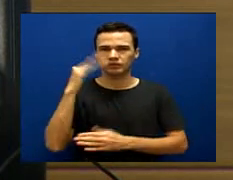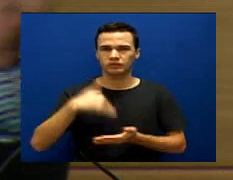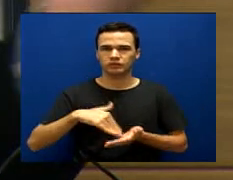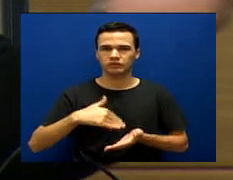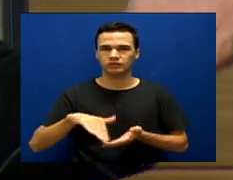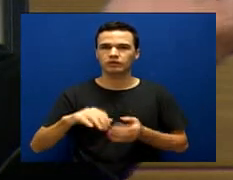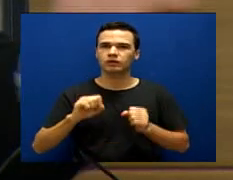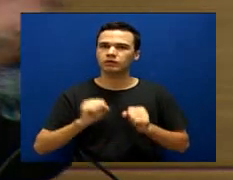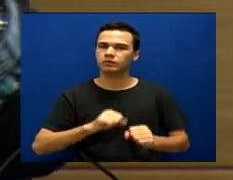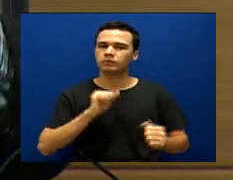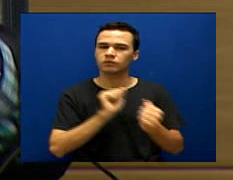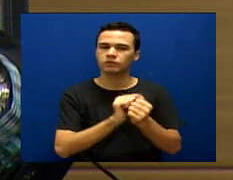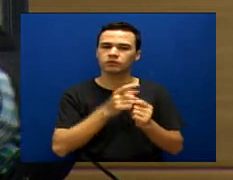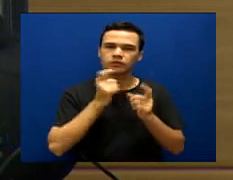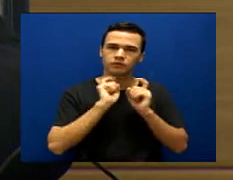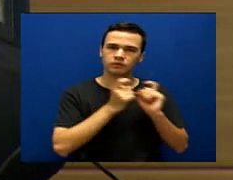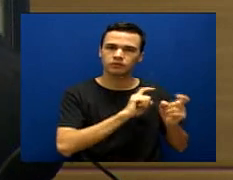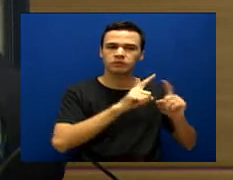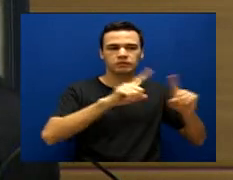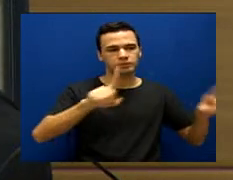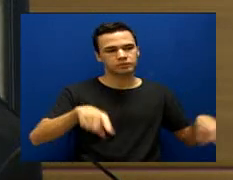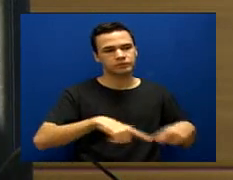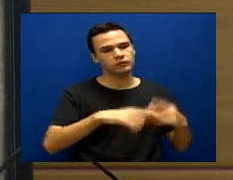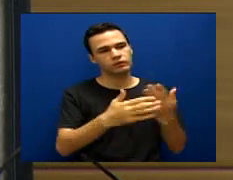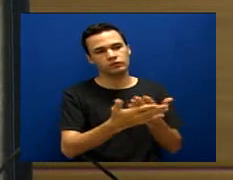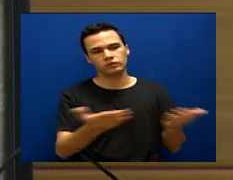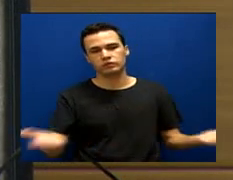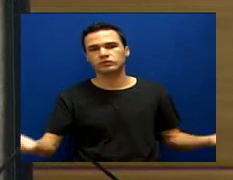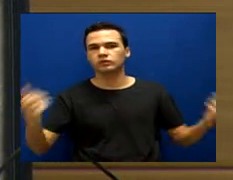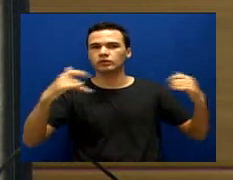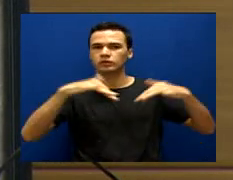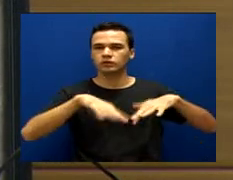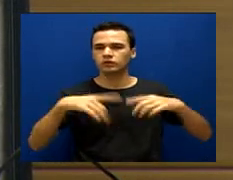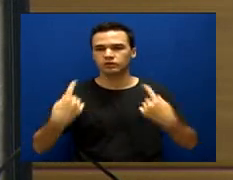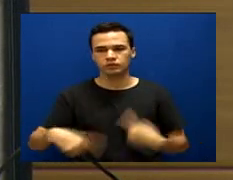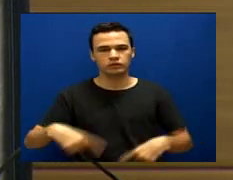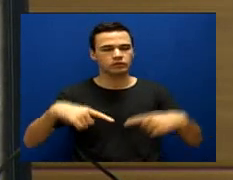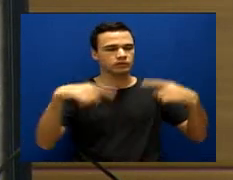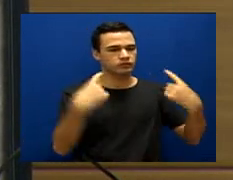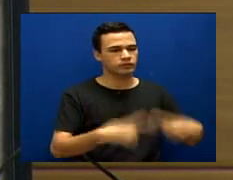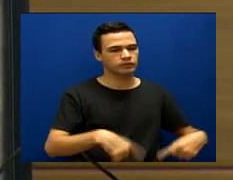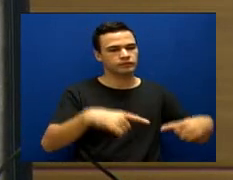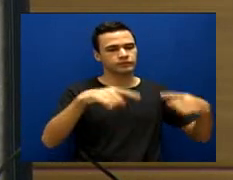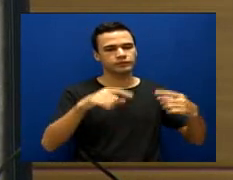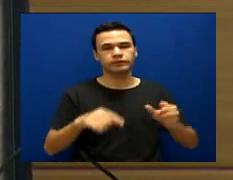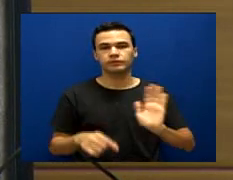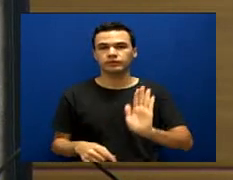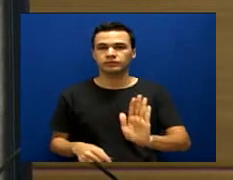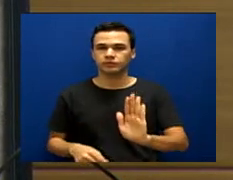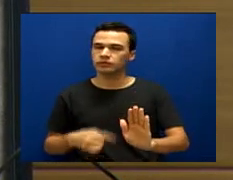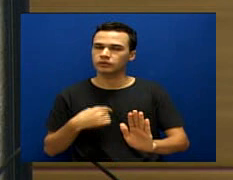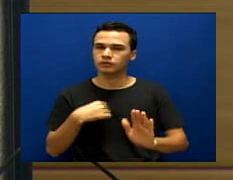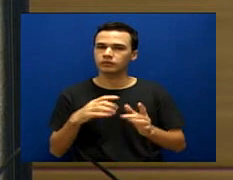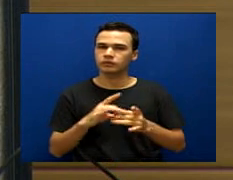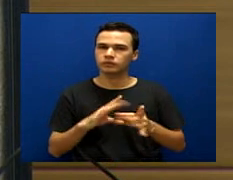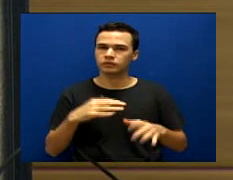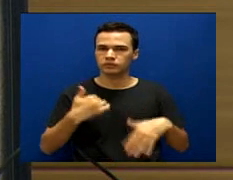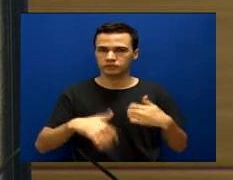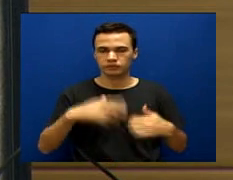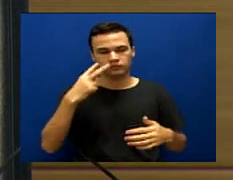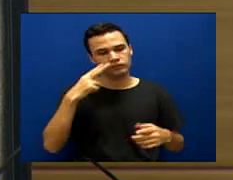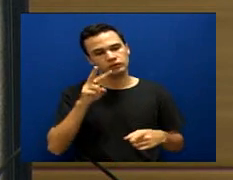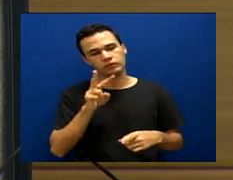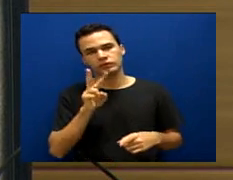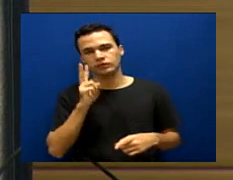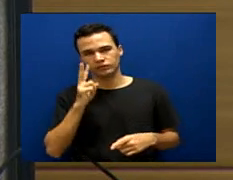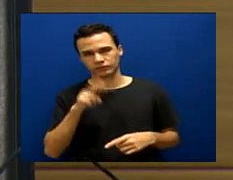talvez numa sala de reunião, levar todos os senhores e nós discutimos, né? Agora, eu tomei a liberdade de dar uma espiada, assim